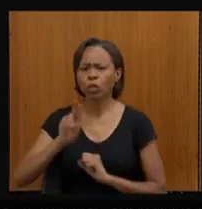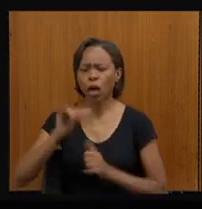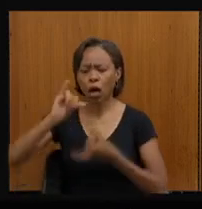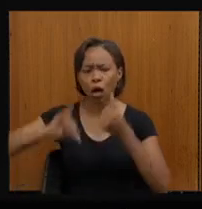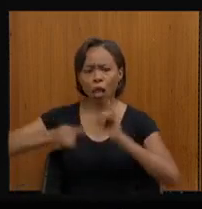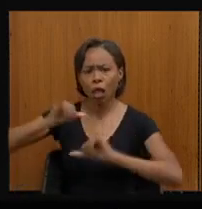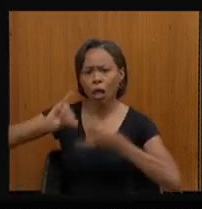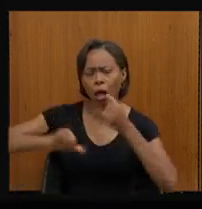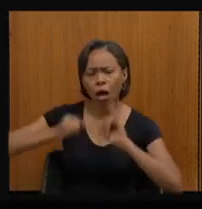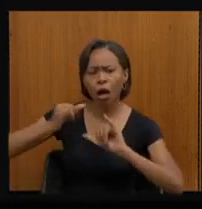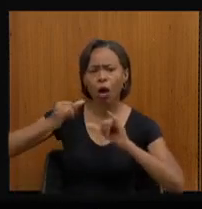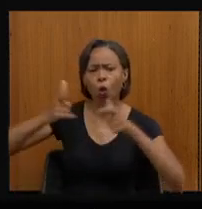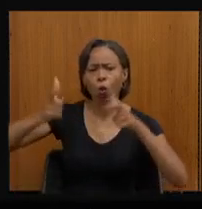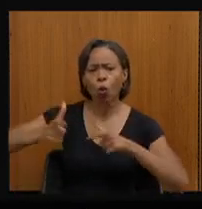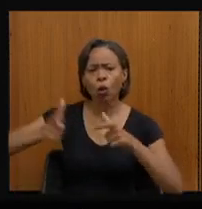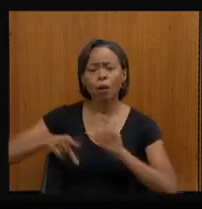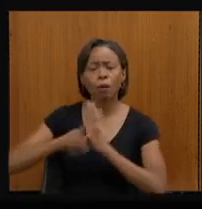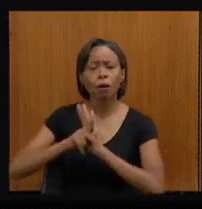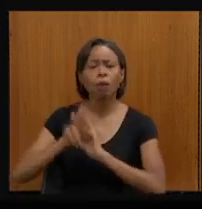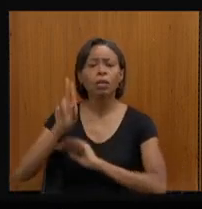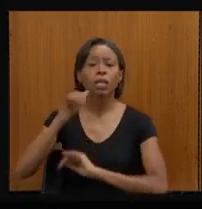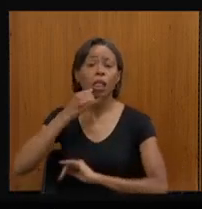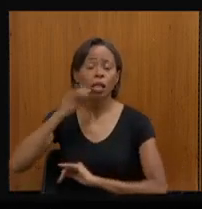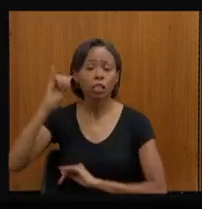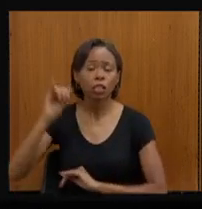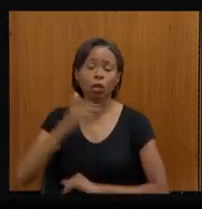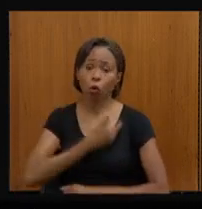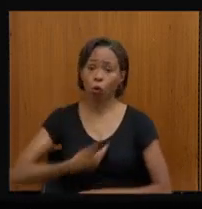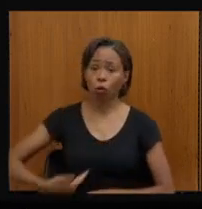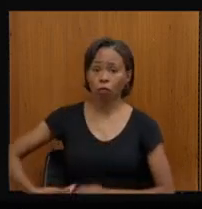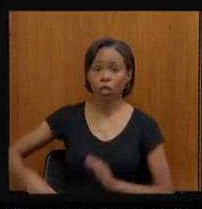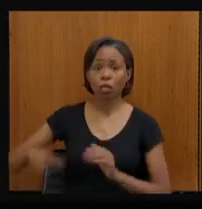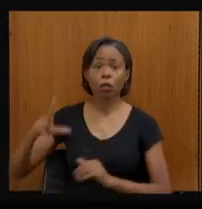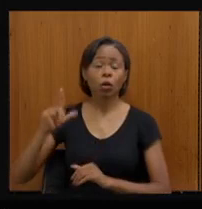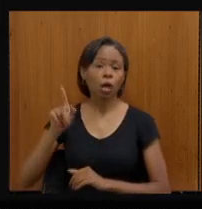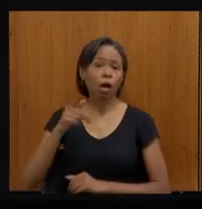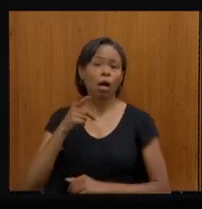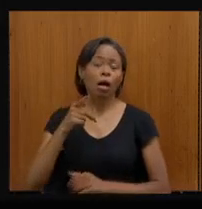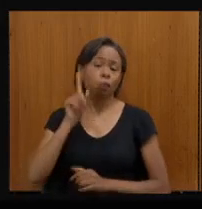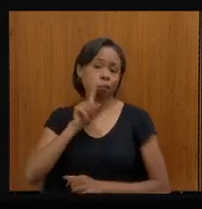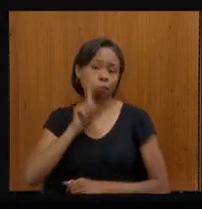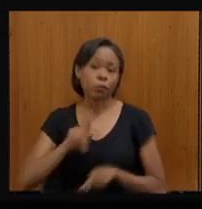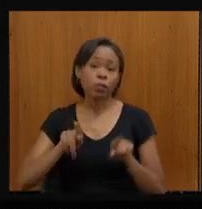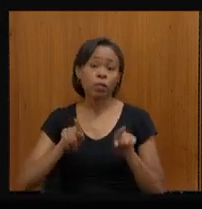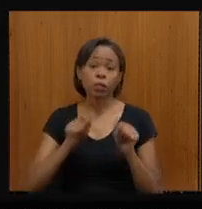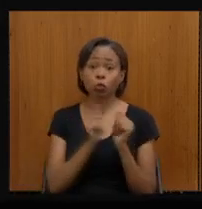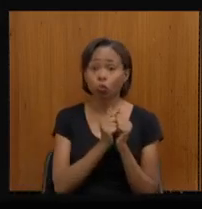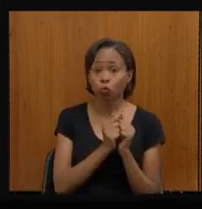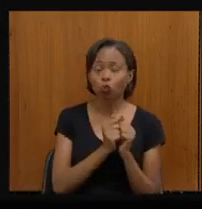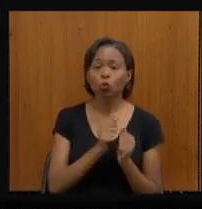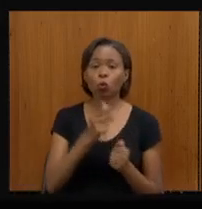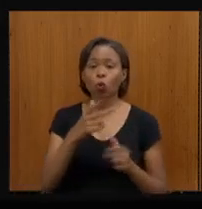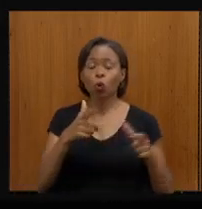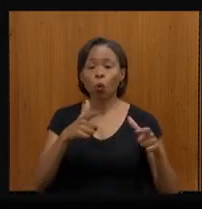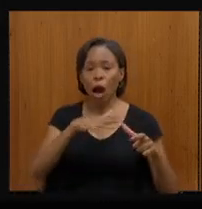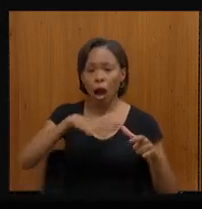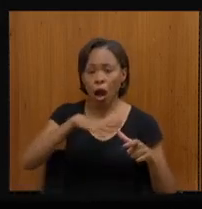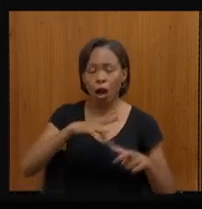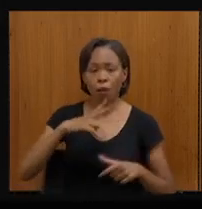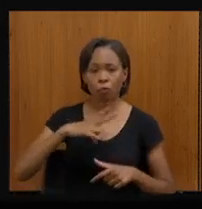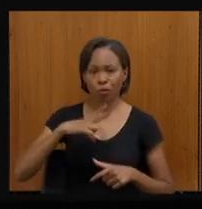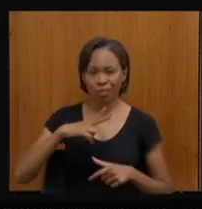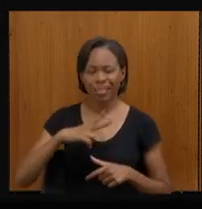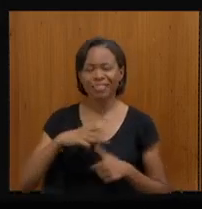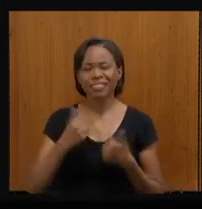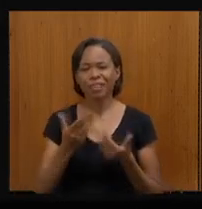energia que a gente tem o Governo dos Estados Unidos e setor privado sem vazamento com pessoas privado e várias outras